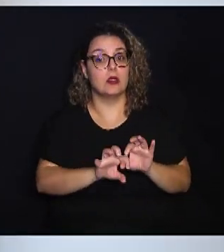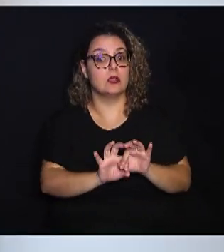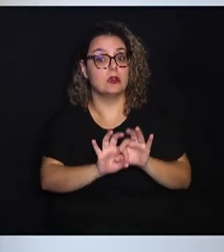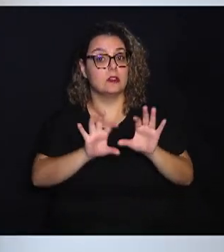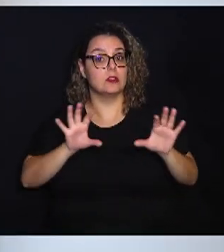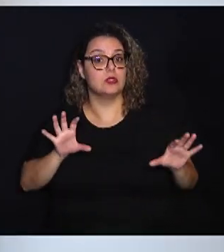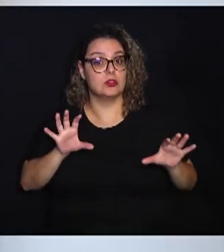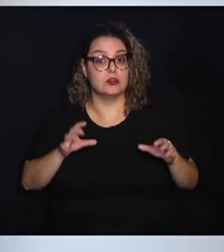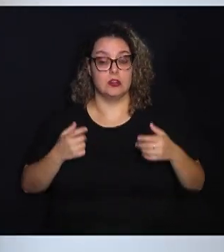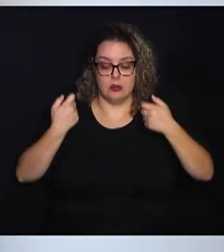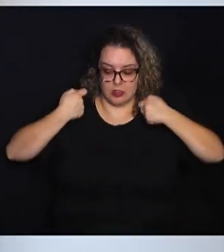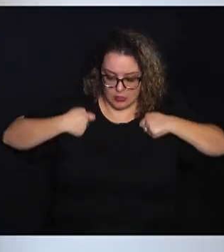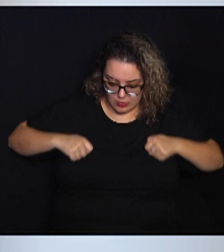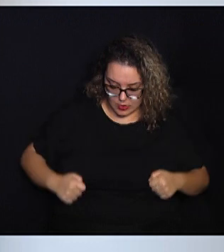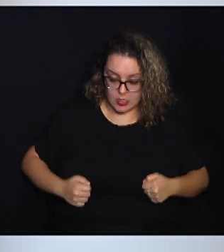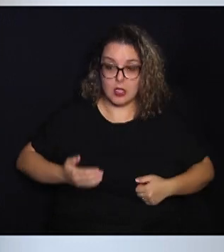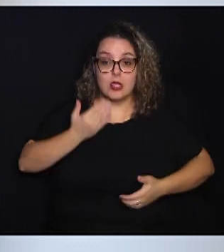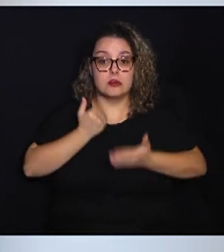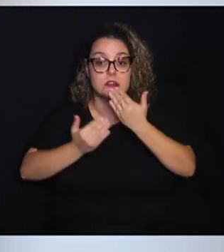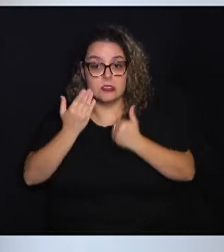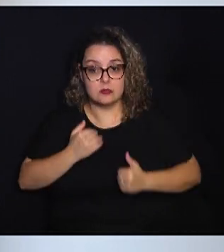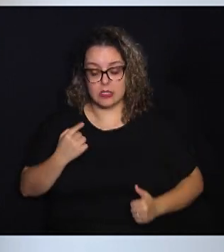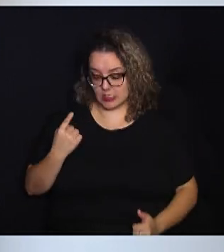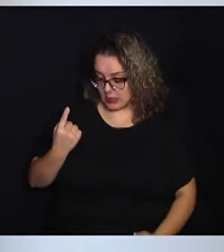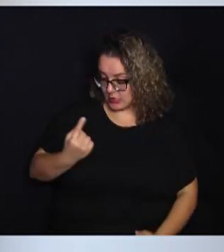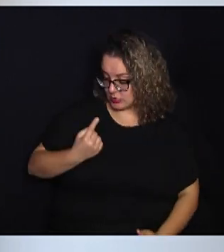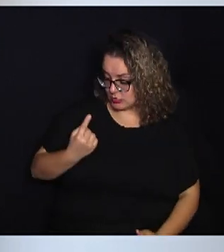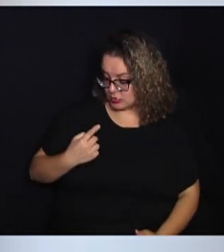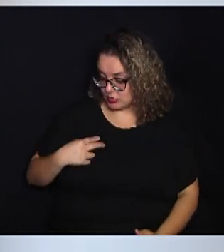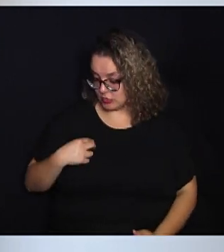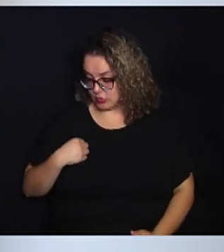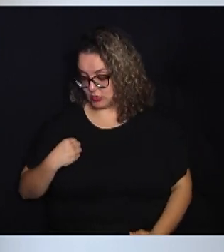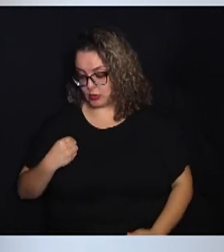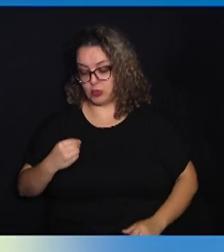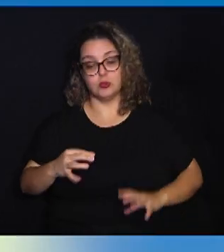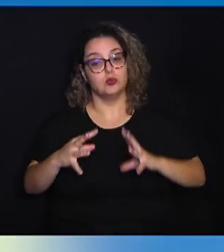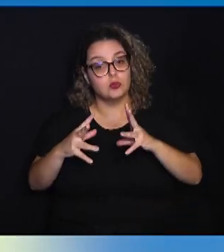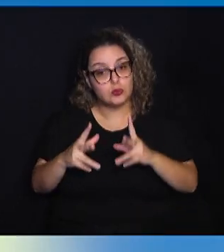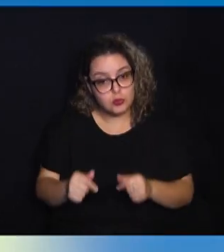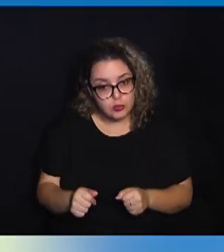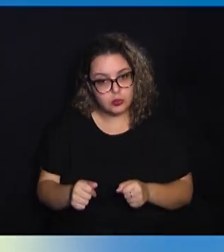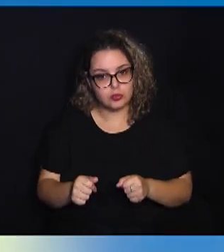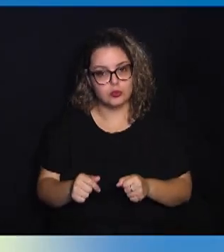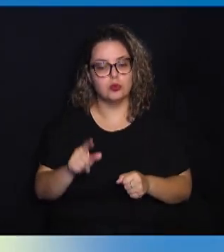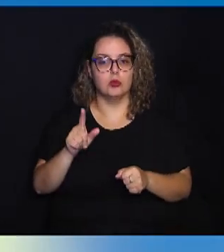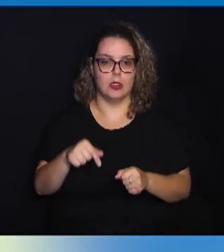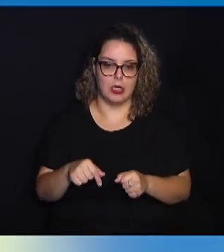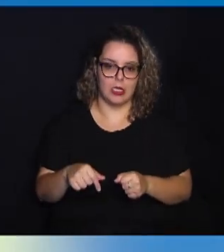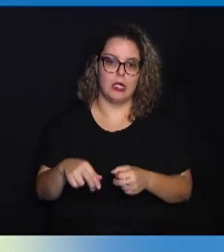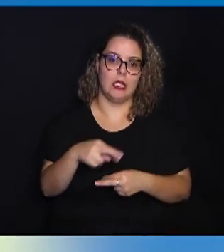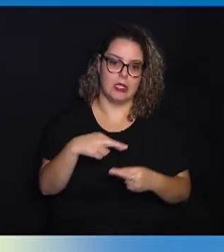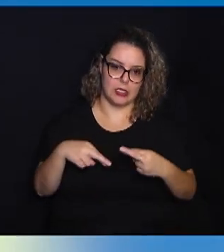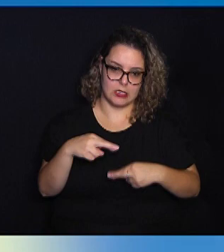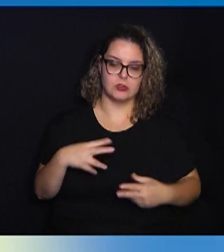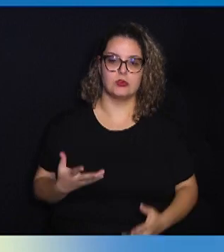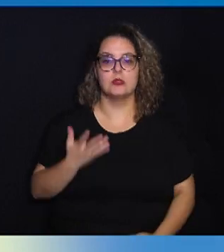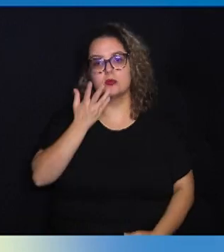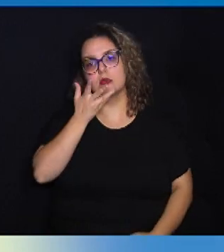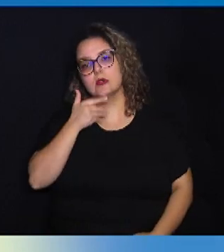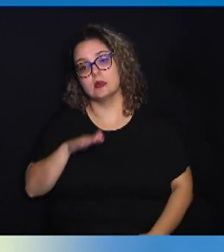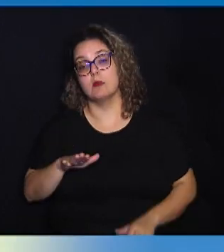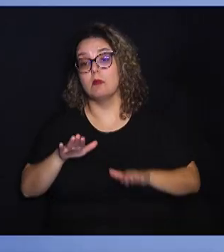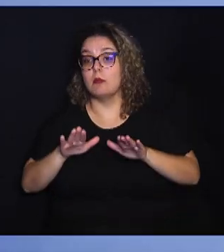se vestir, se alimentar sozinho. Todos esses fatores, eles são inerentes da criança, porém